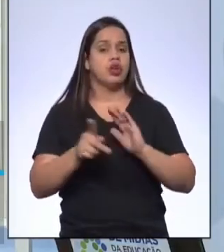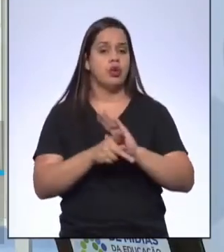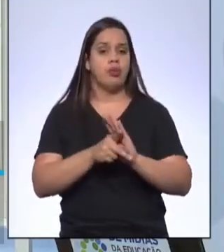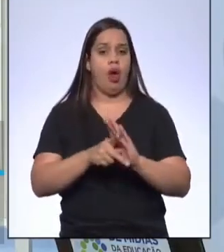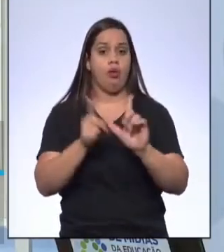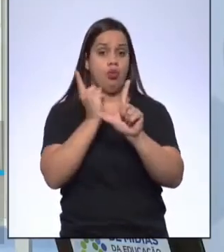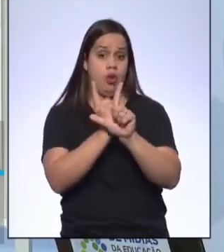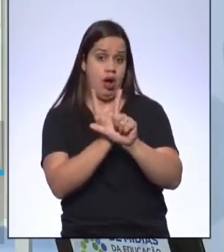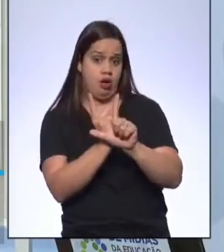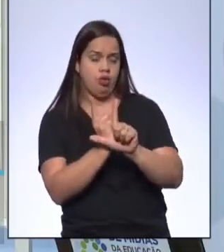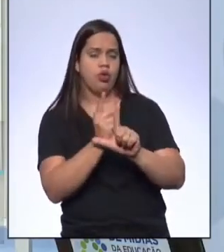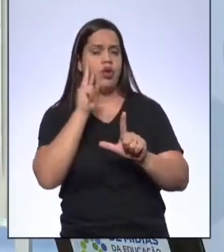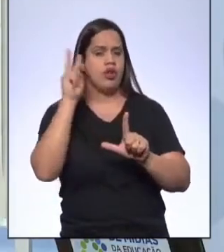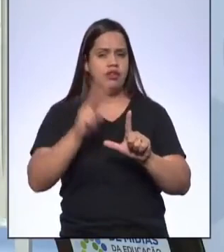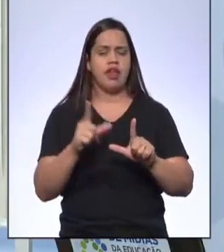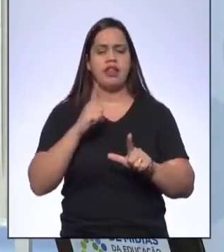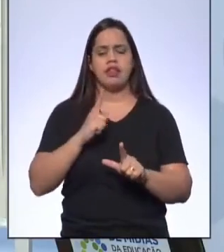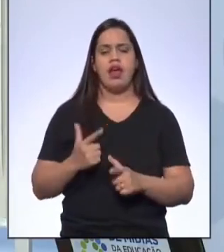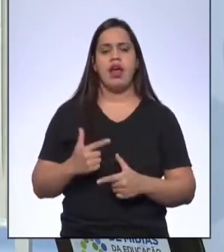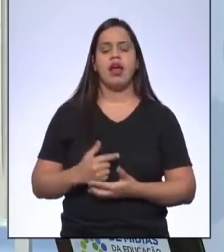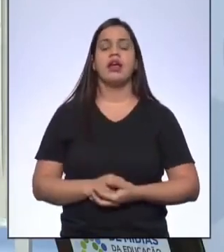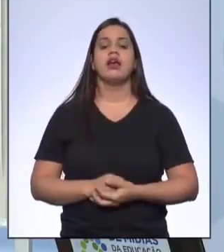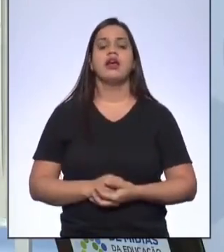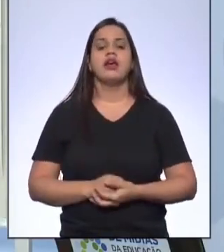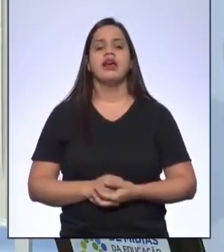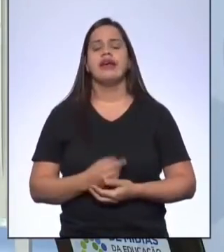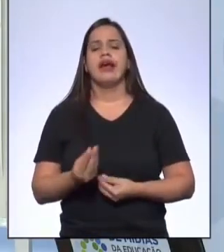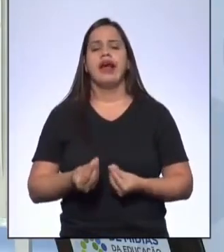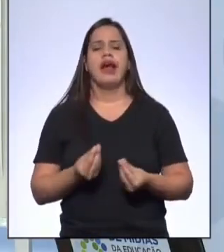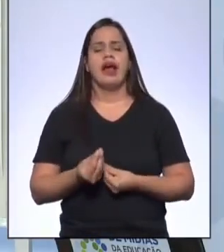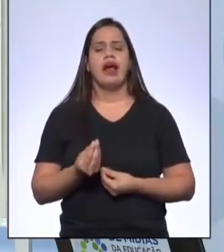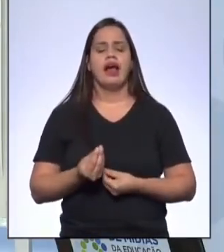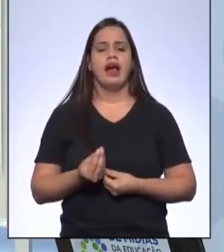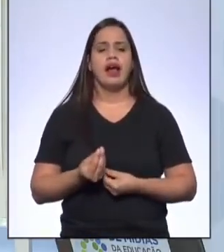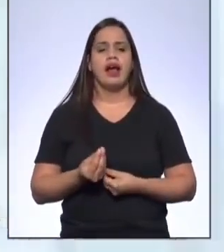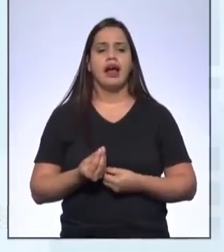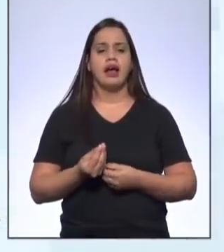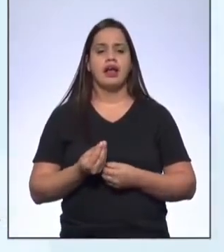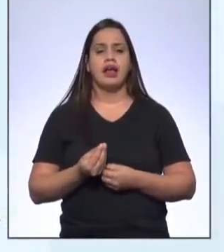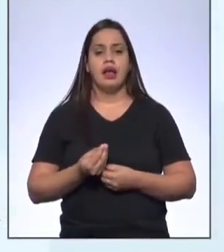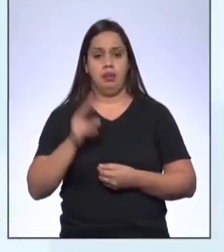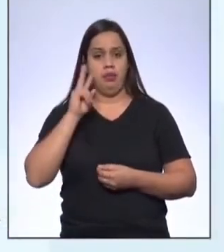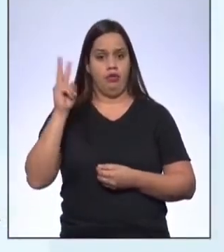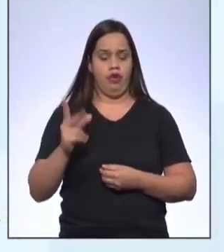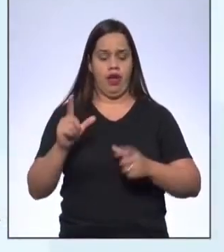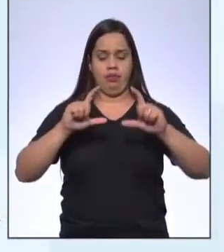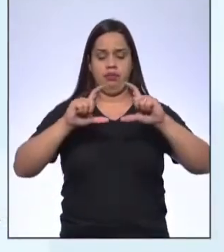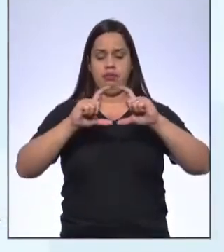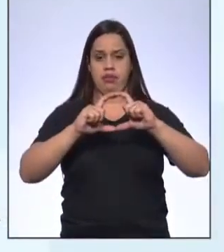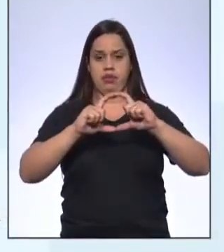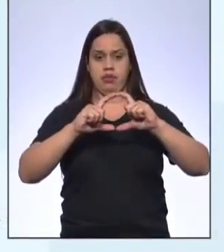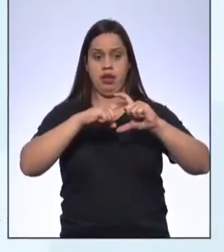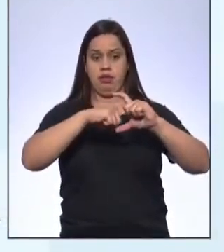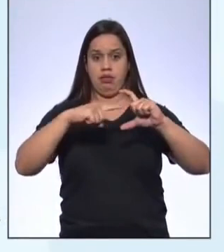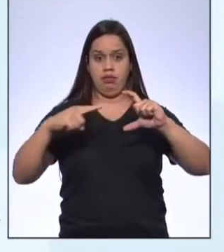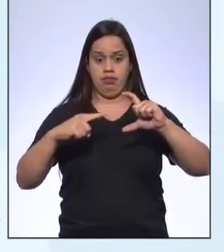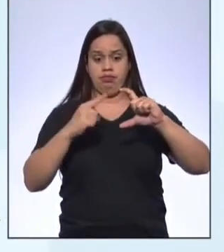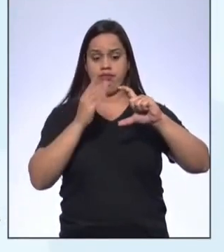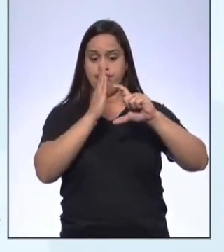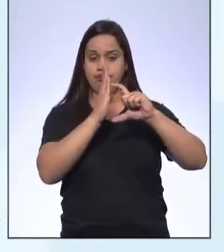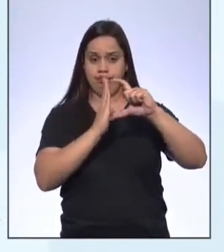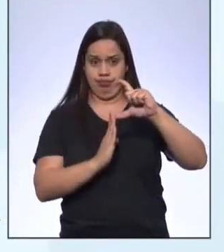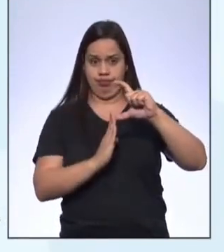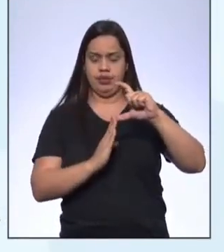de vocês aí vai aparecer como se a gente tivesse feito, né, o círculo em partes, né? Então, eu posso pensar aí